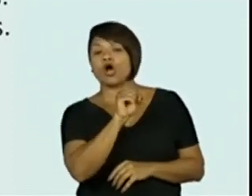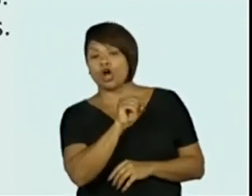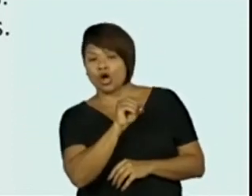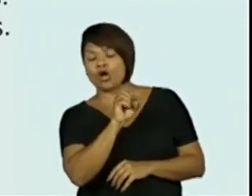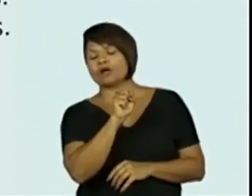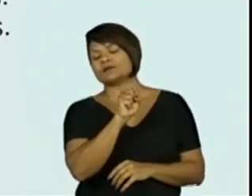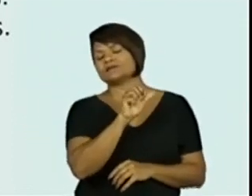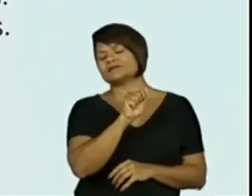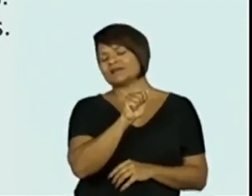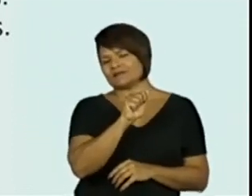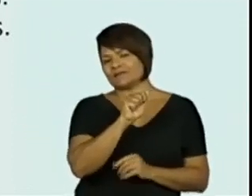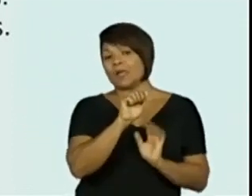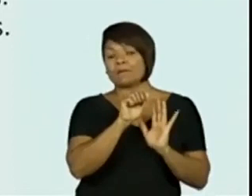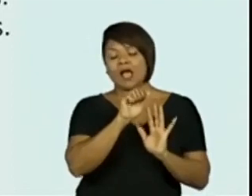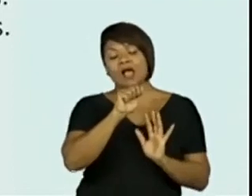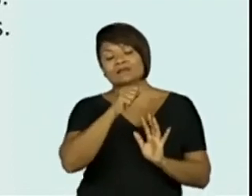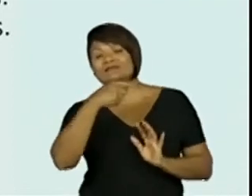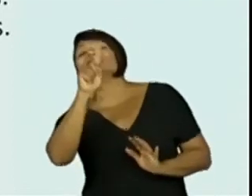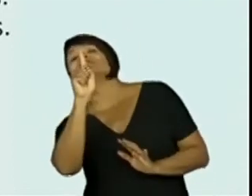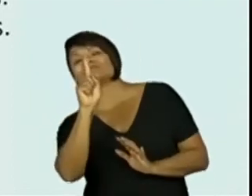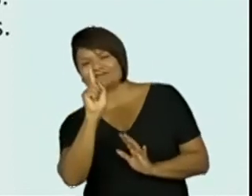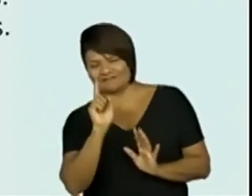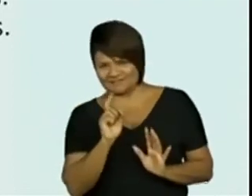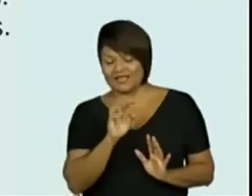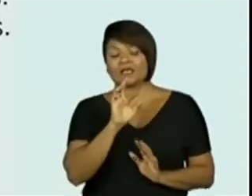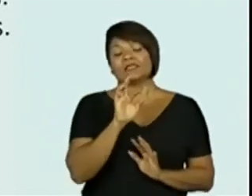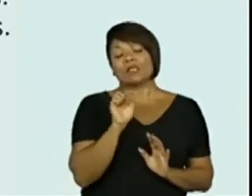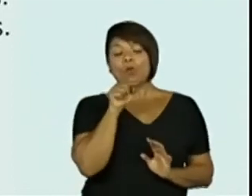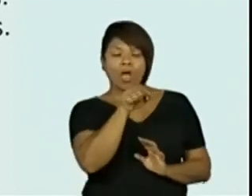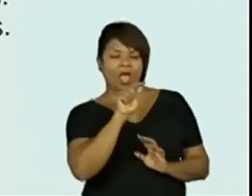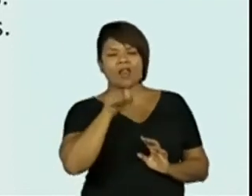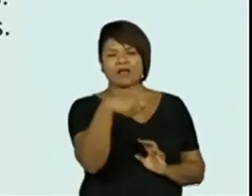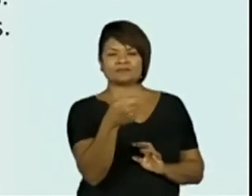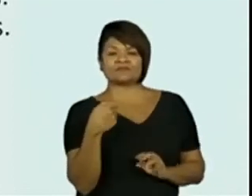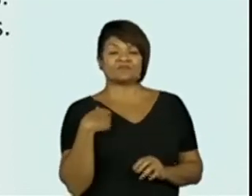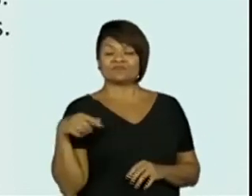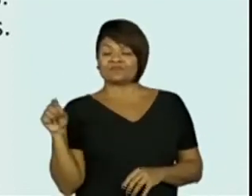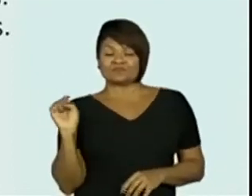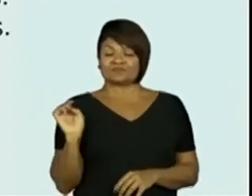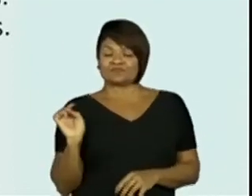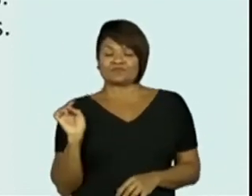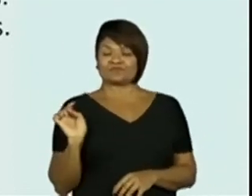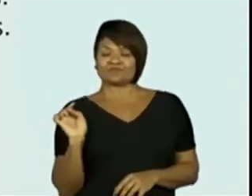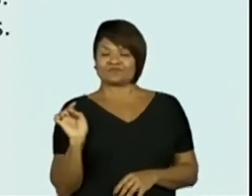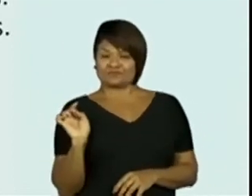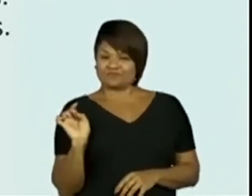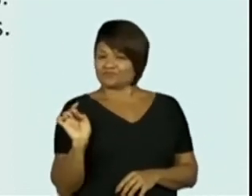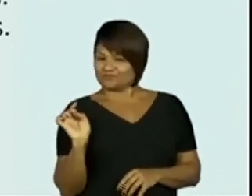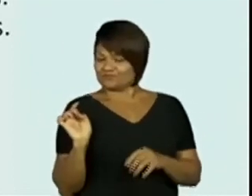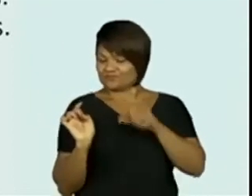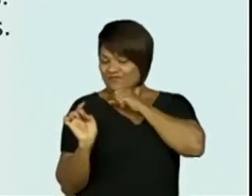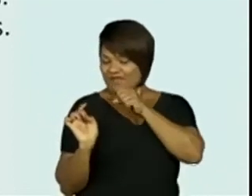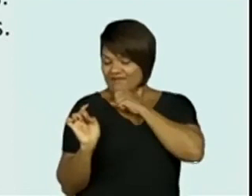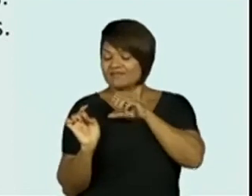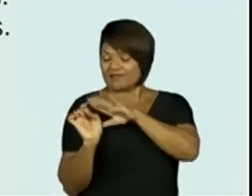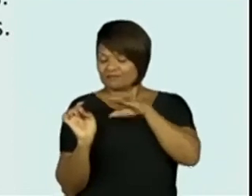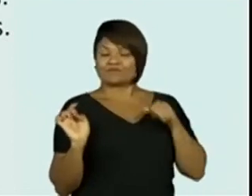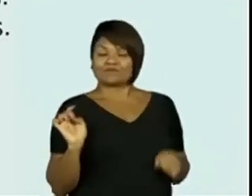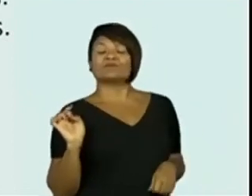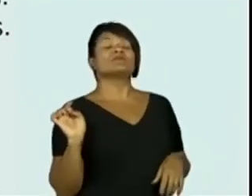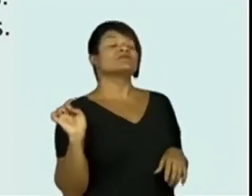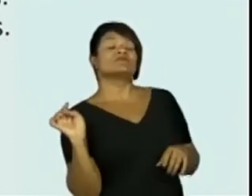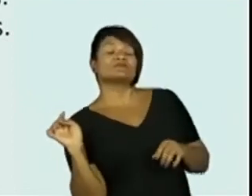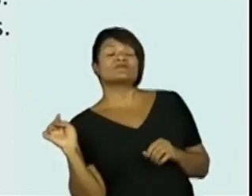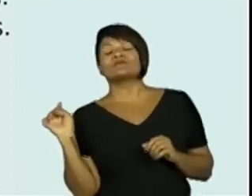dizer Roçá. Dona Roçá vinha oferecer seus serviços para a pessoa mais elegante daquele